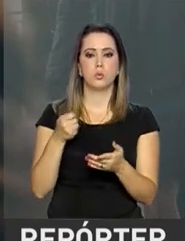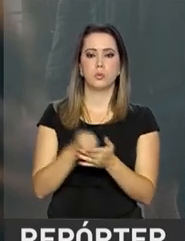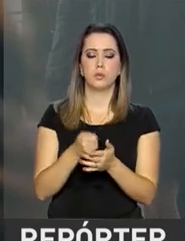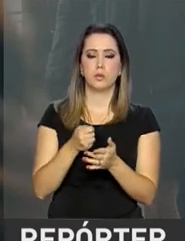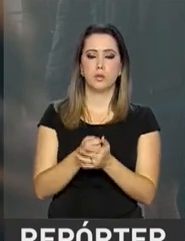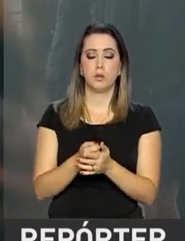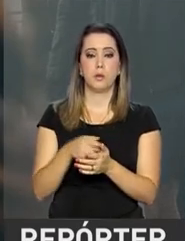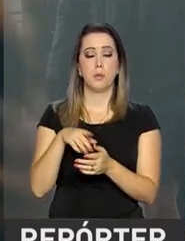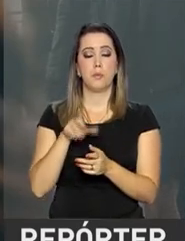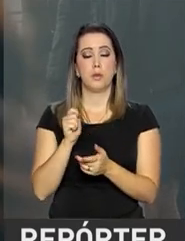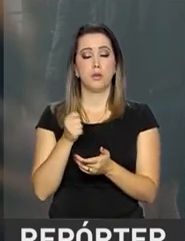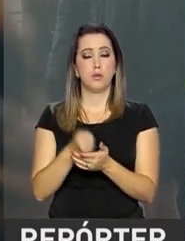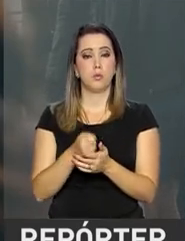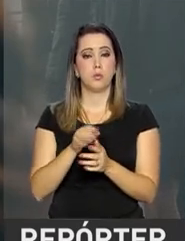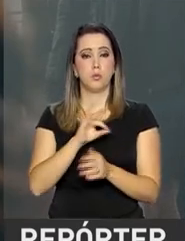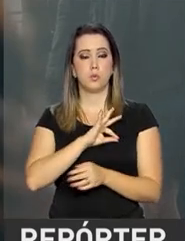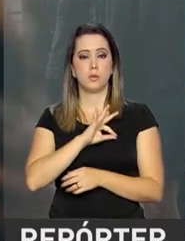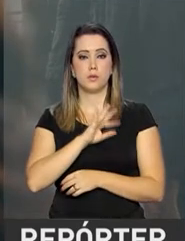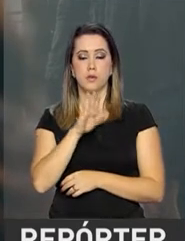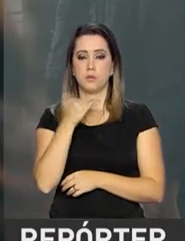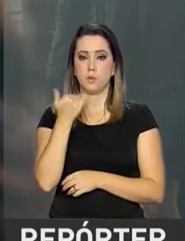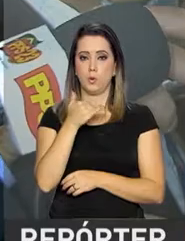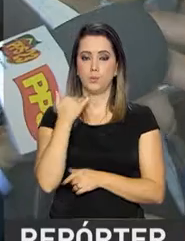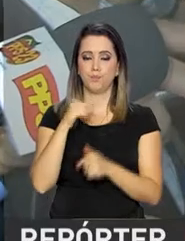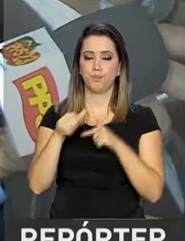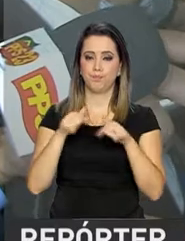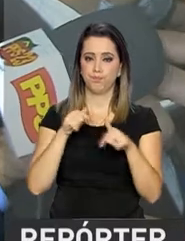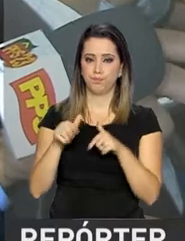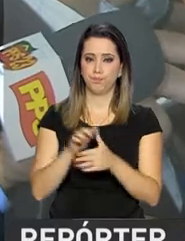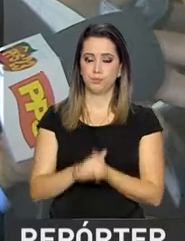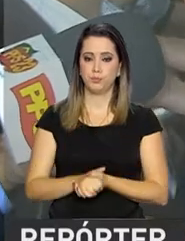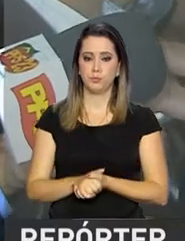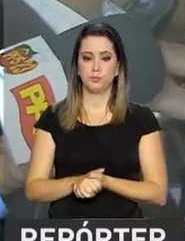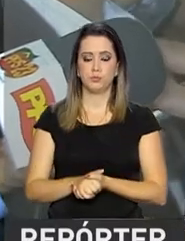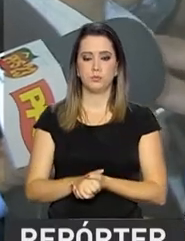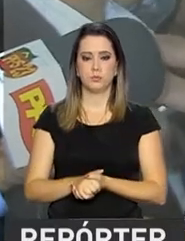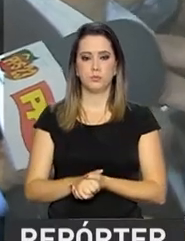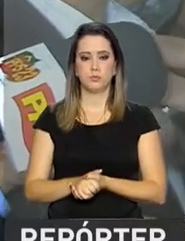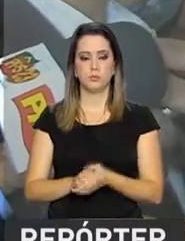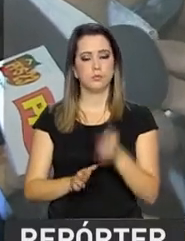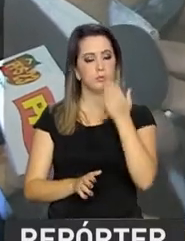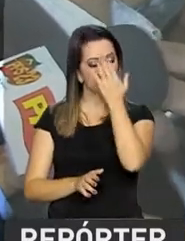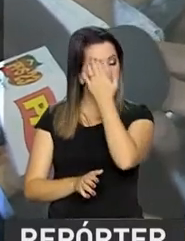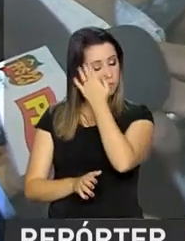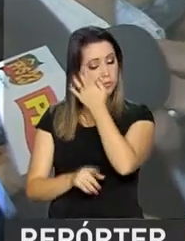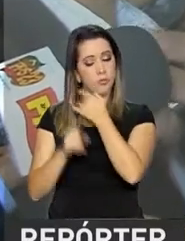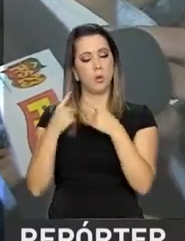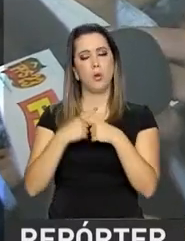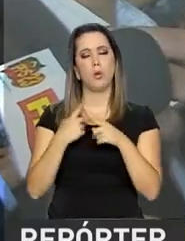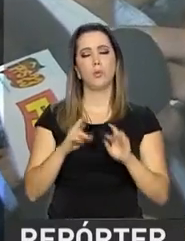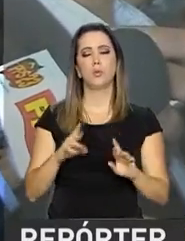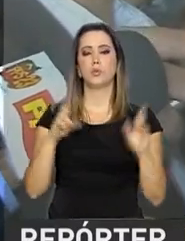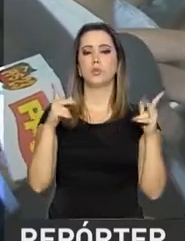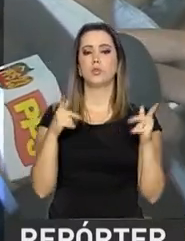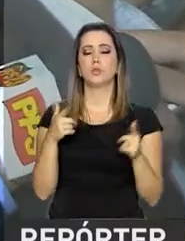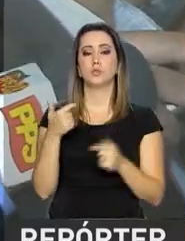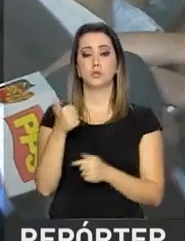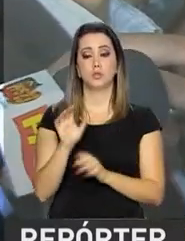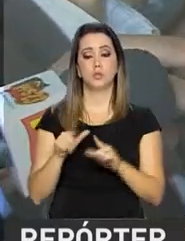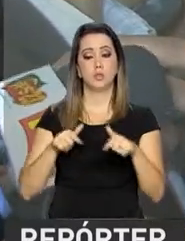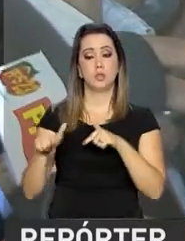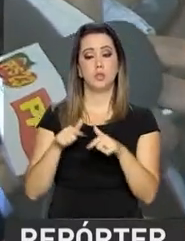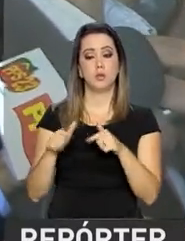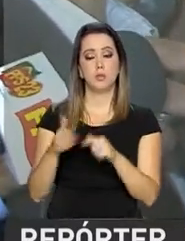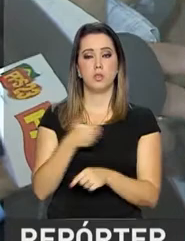integral para familiares de policiais mortos em combate. Por que essa diferença? Serviço público, 25 anos de